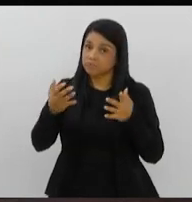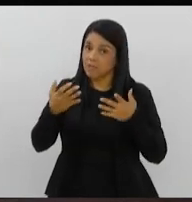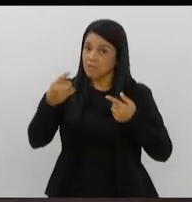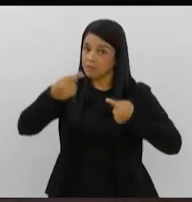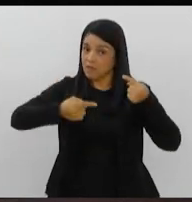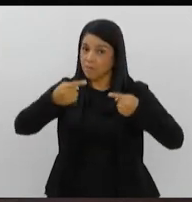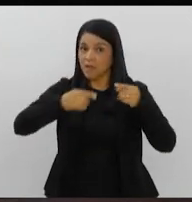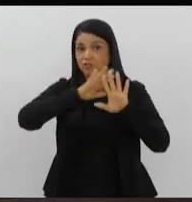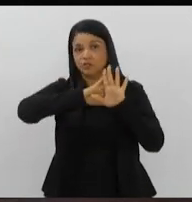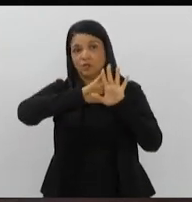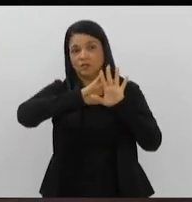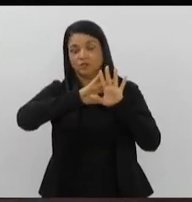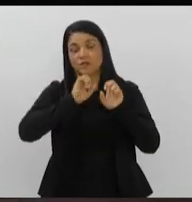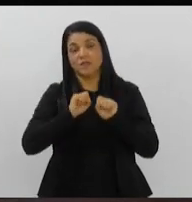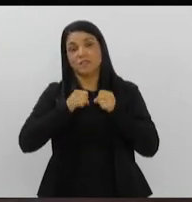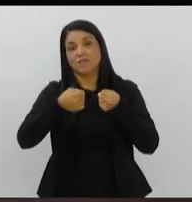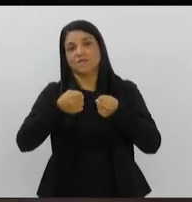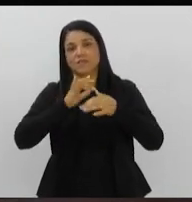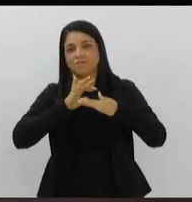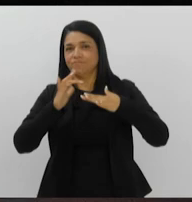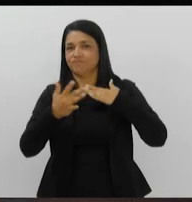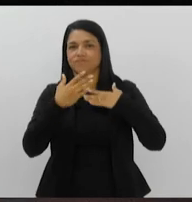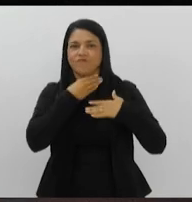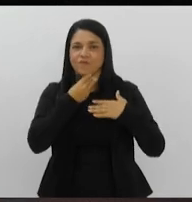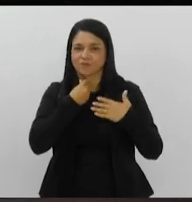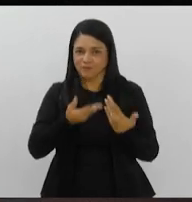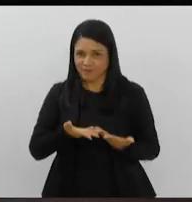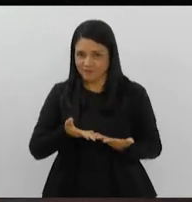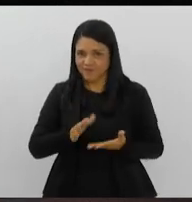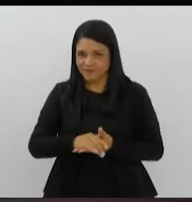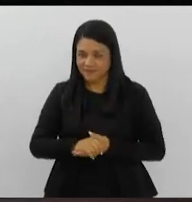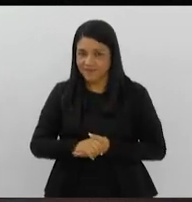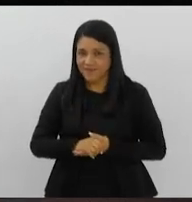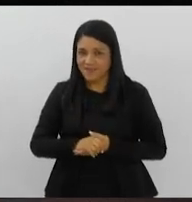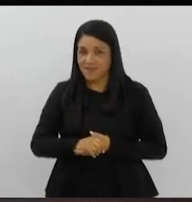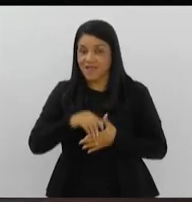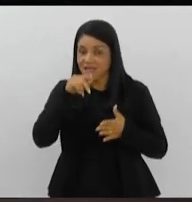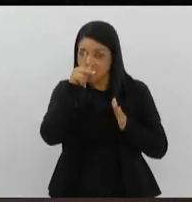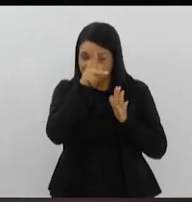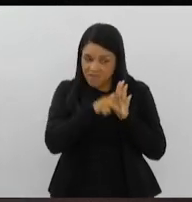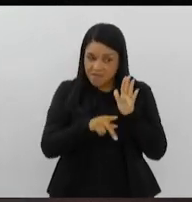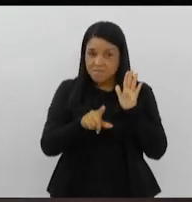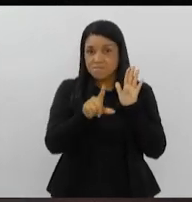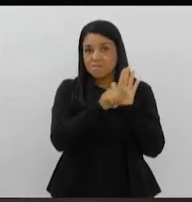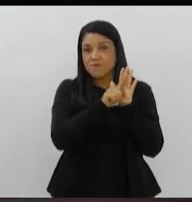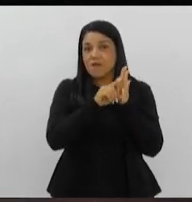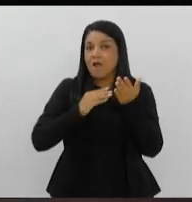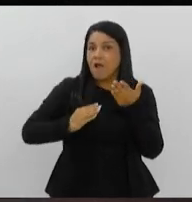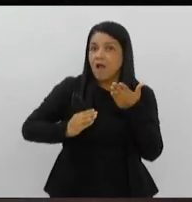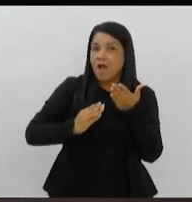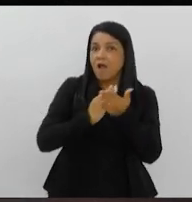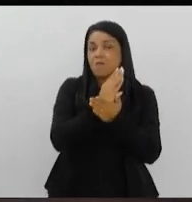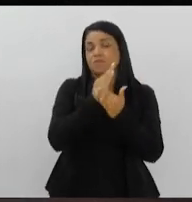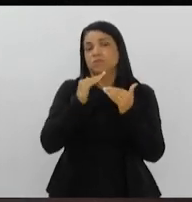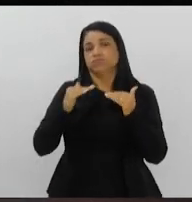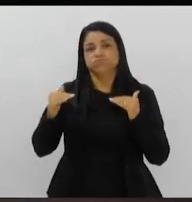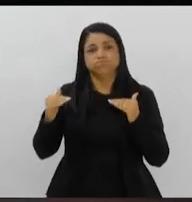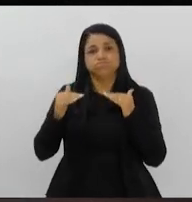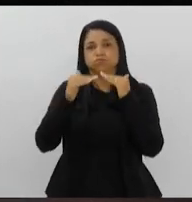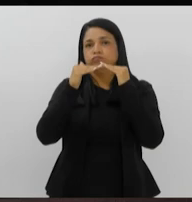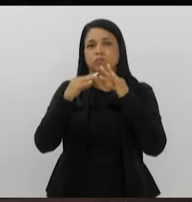e defender as próprias fake news. Aí sim, esse projeto aqui deveria ser aprovado por unanimidade,